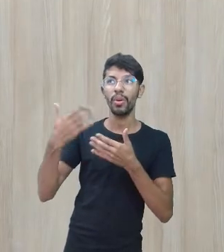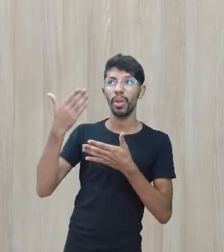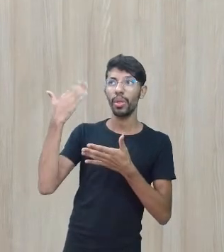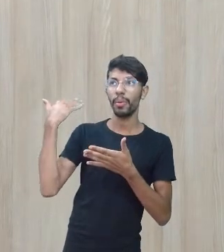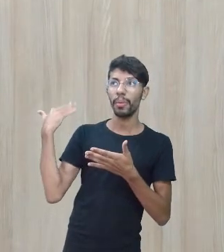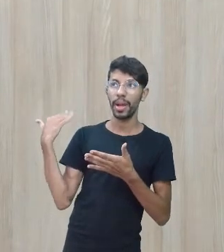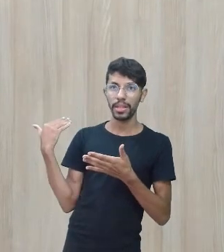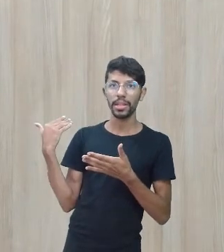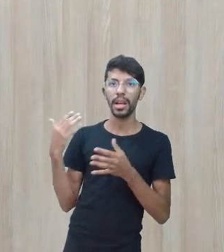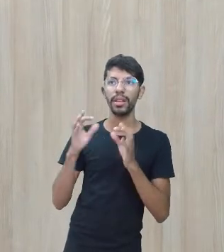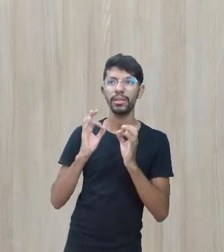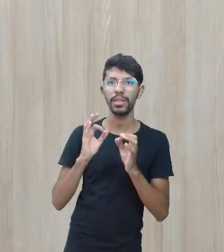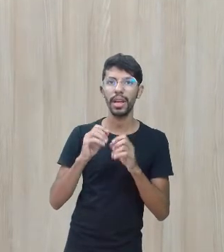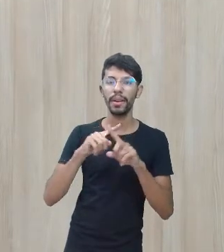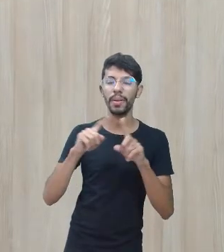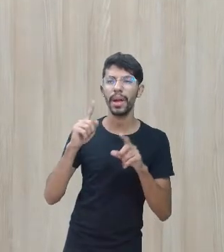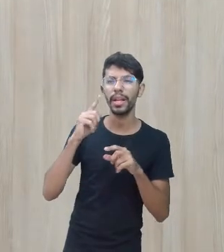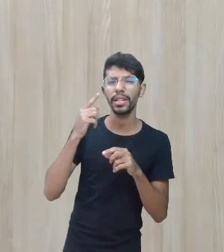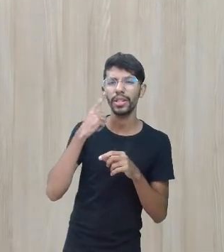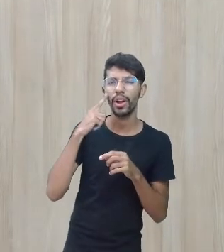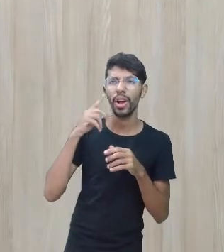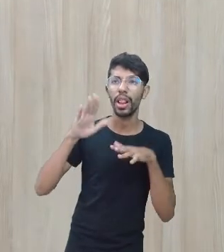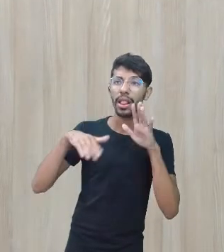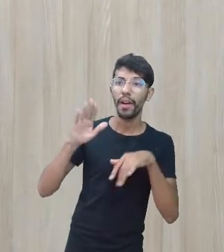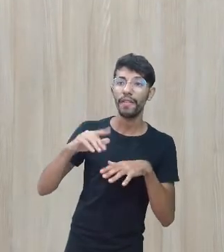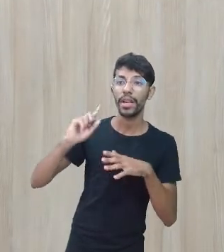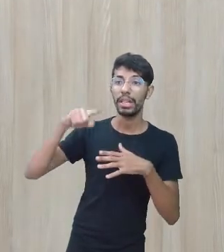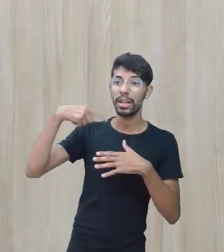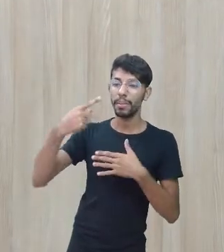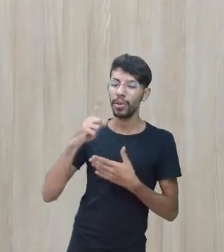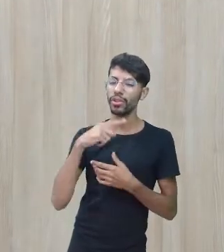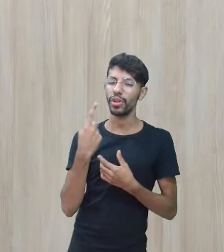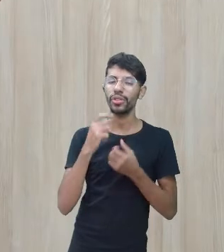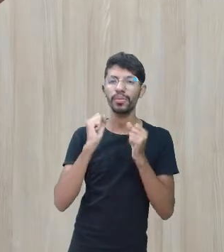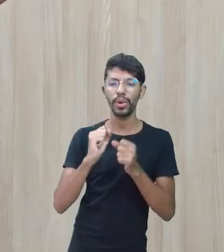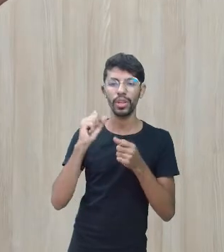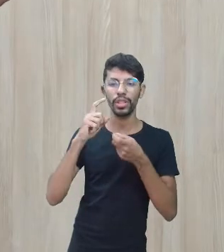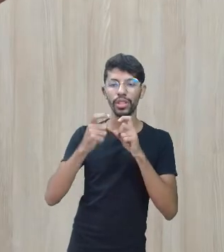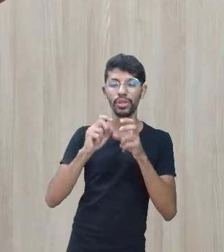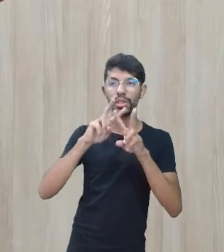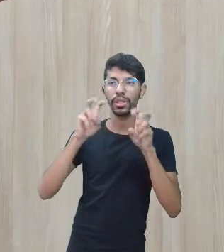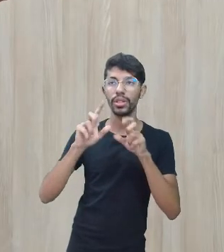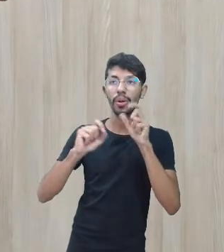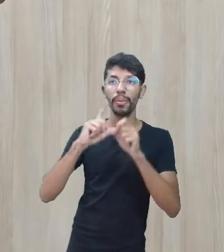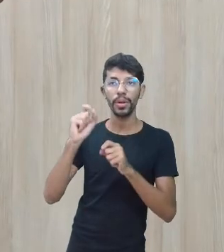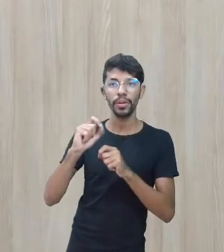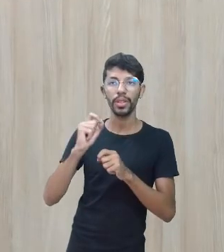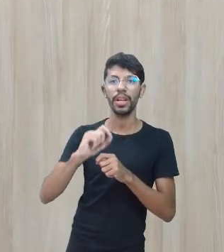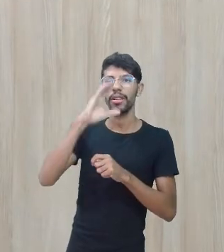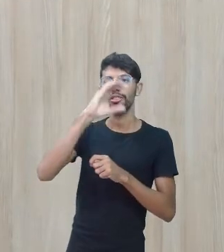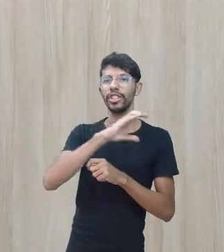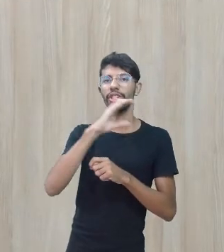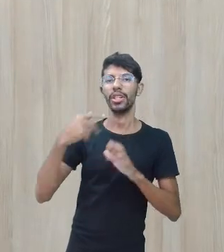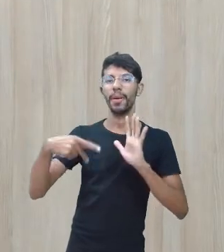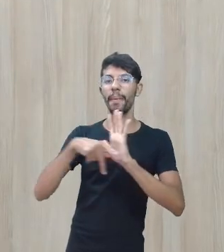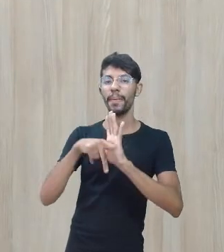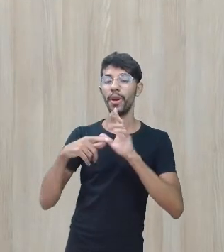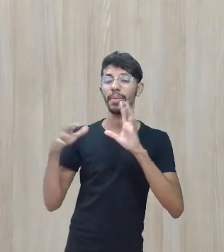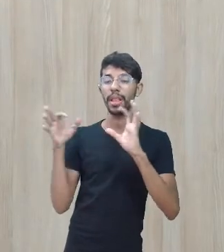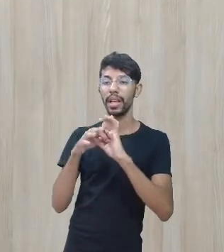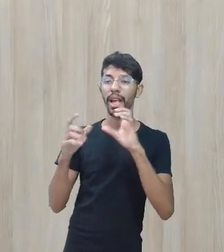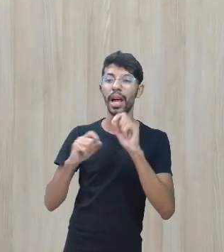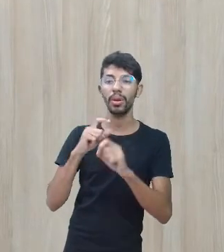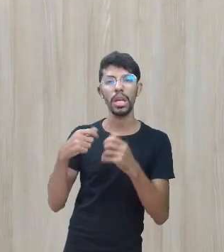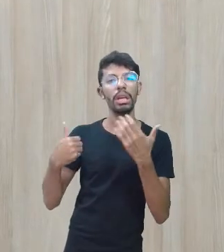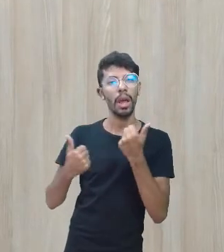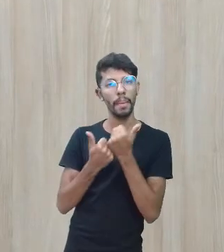discutir o cristianismo que apoia a arma, que faz essas coisas, essas besteiras da atualidade. Mas, lá no passado, o cristianismo não apoiava essa visão,